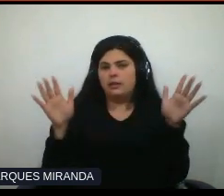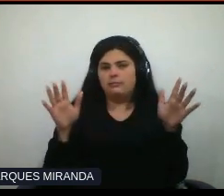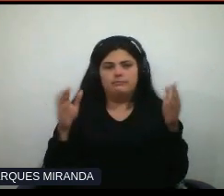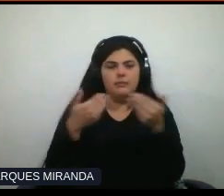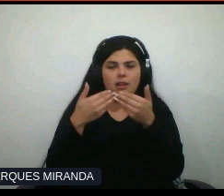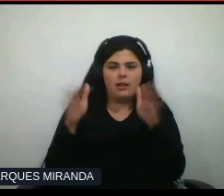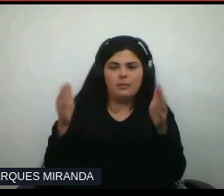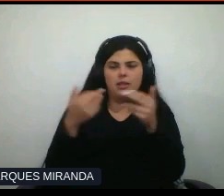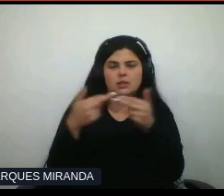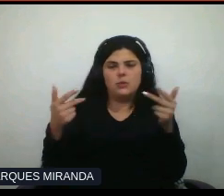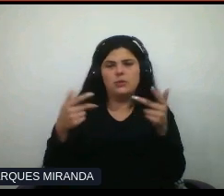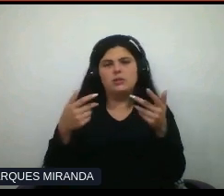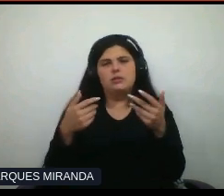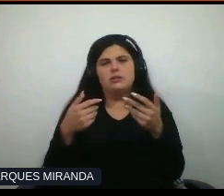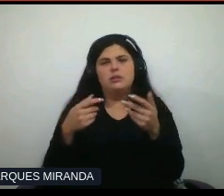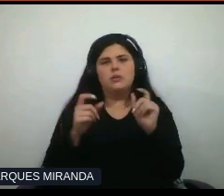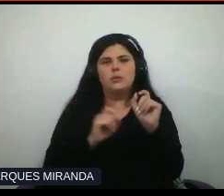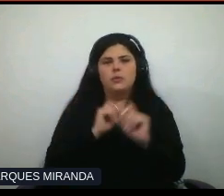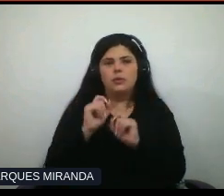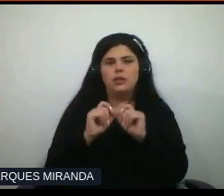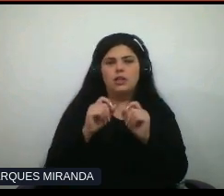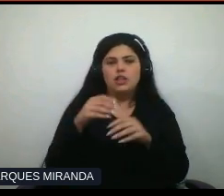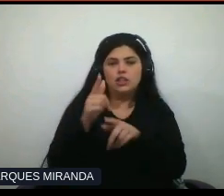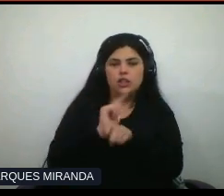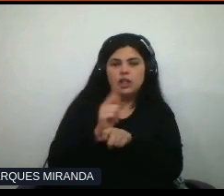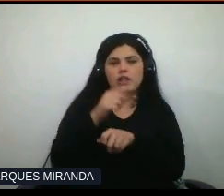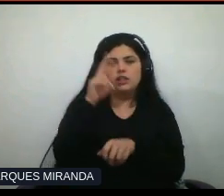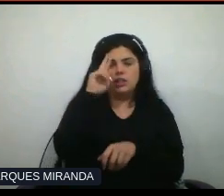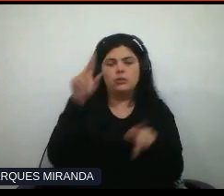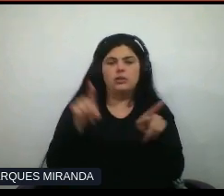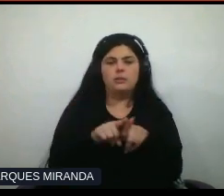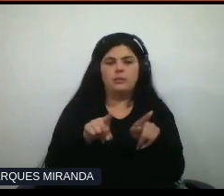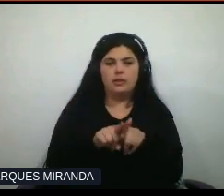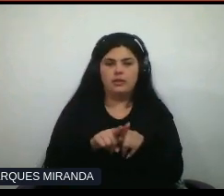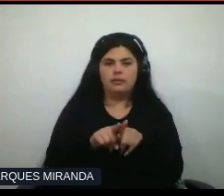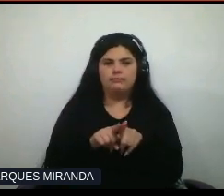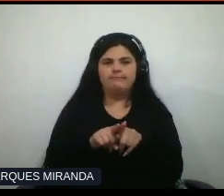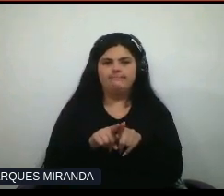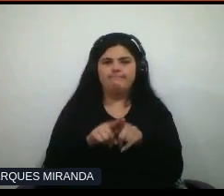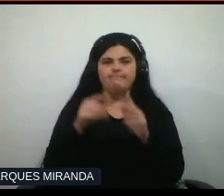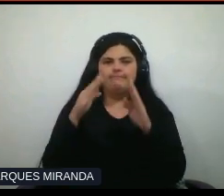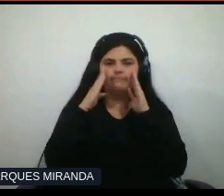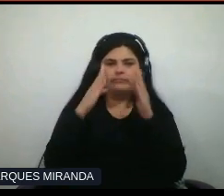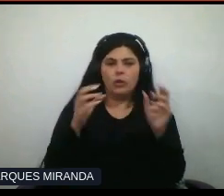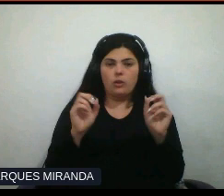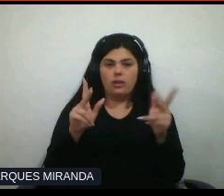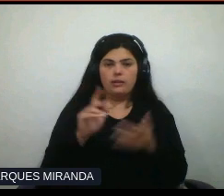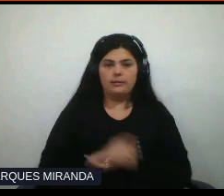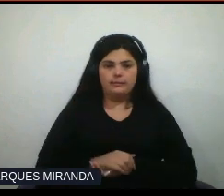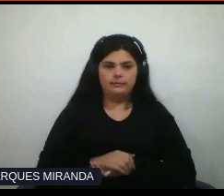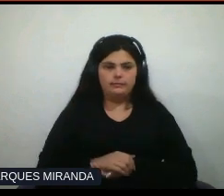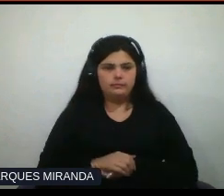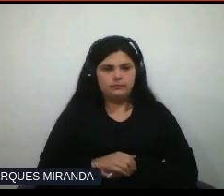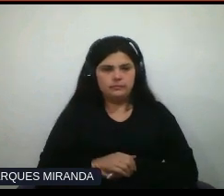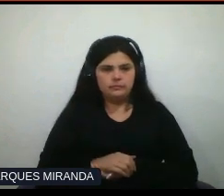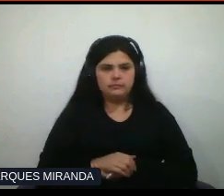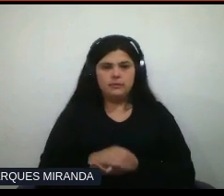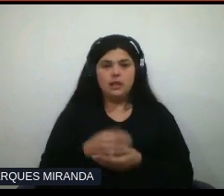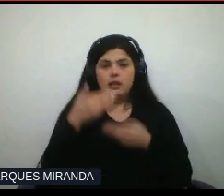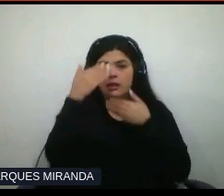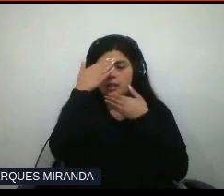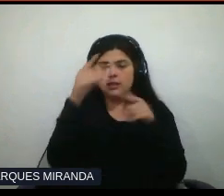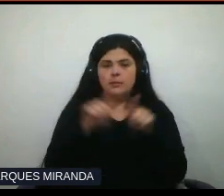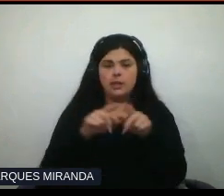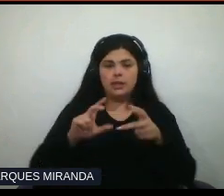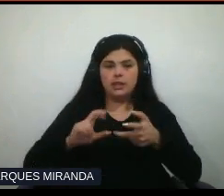isso no nosso gerente, nosso diretor, na direção, tá? Queria agradecer ao TDC